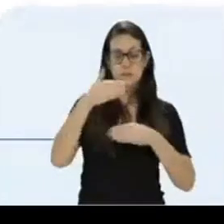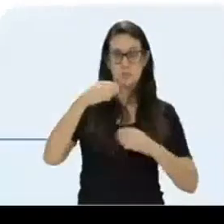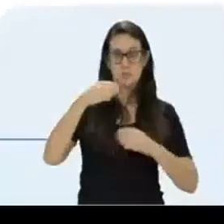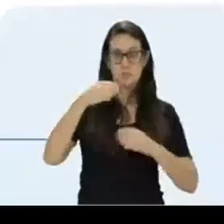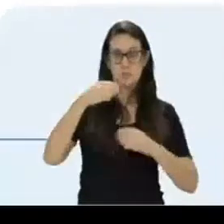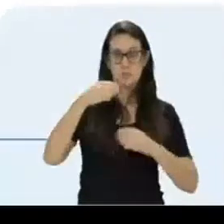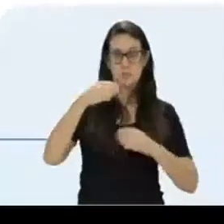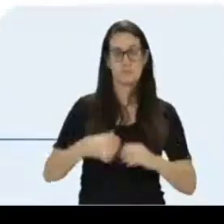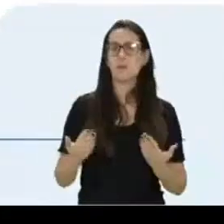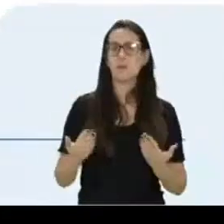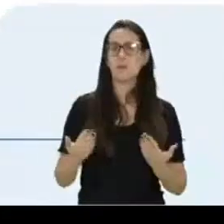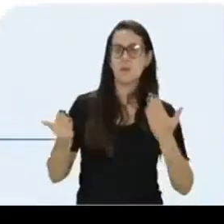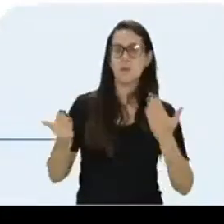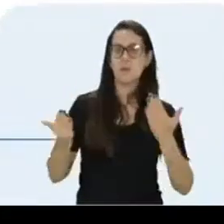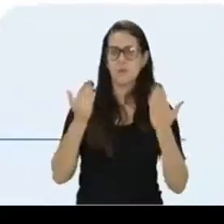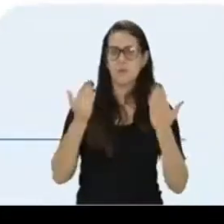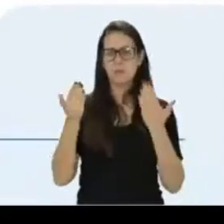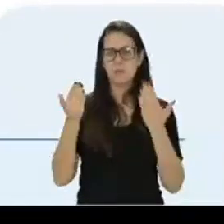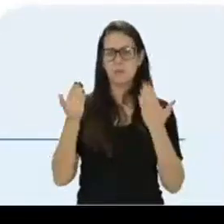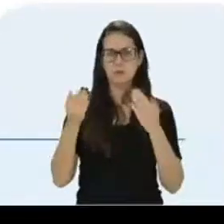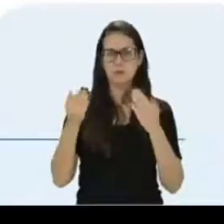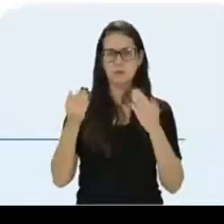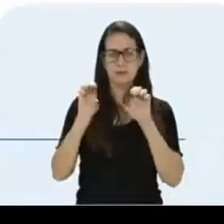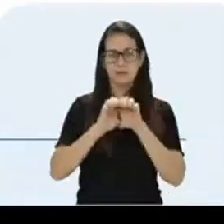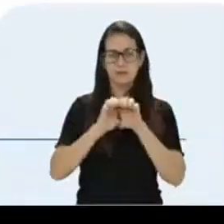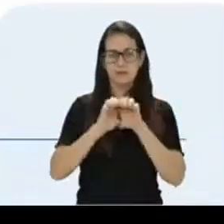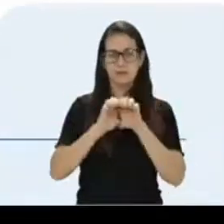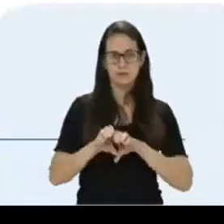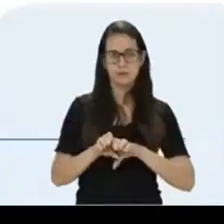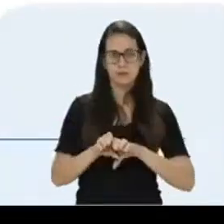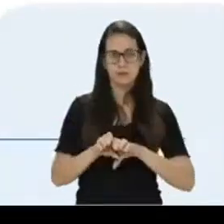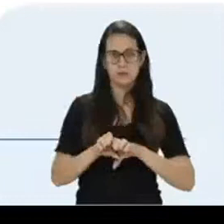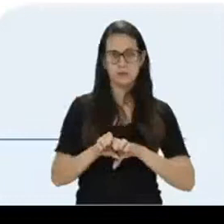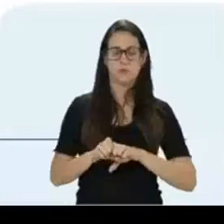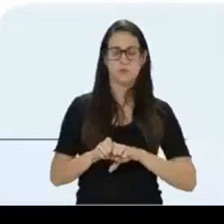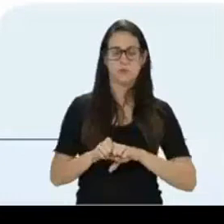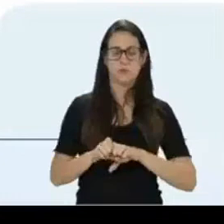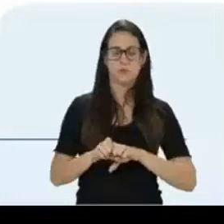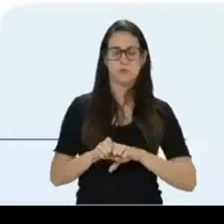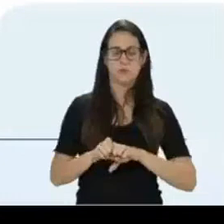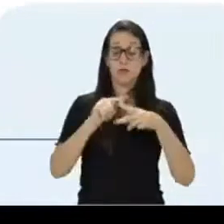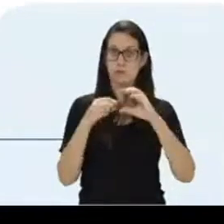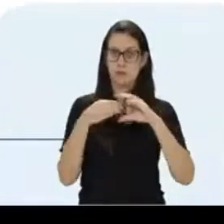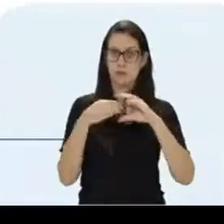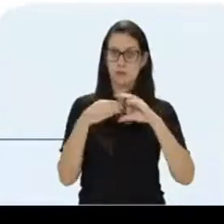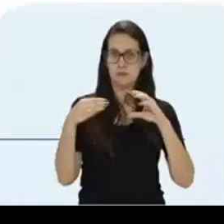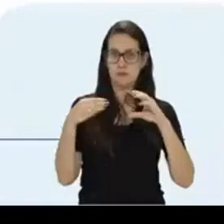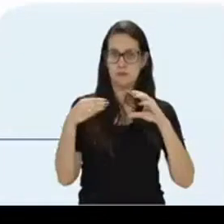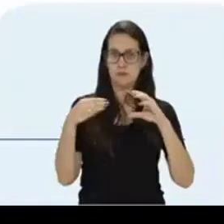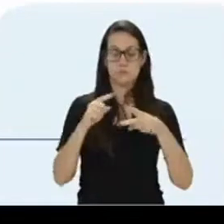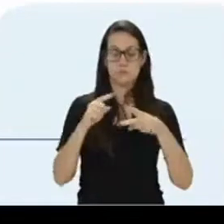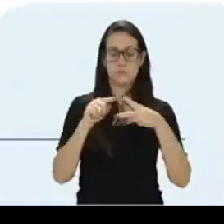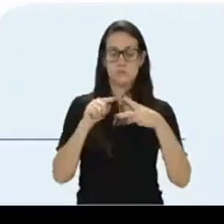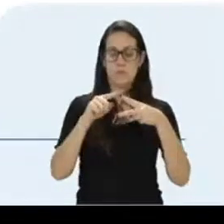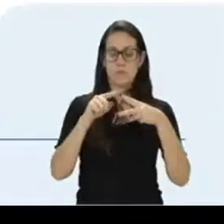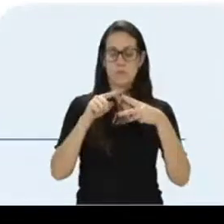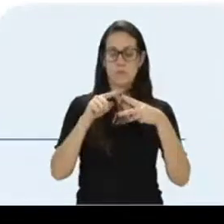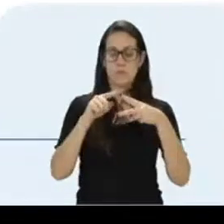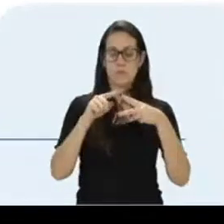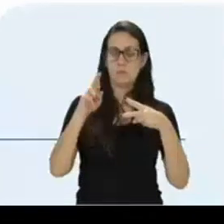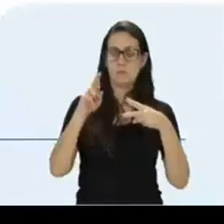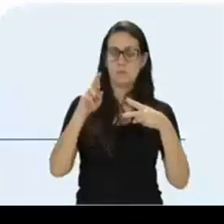Então, quando nós comparamos as estruturas, né, das células procariontes e das células eucariontes, nós